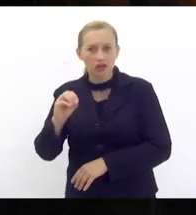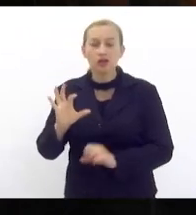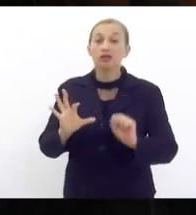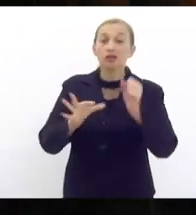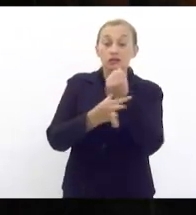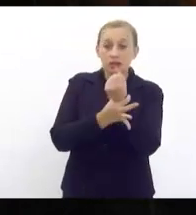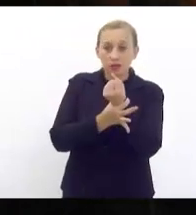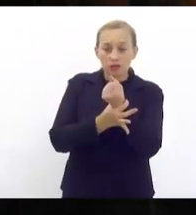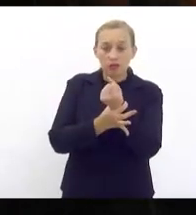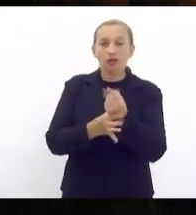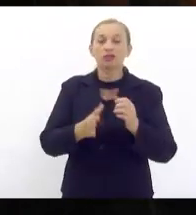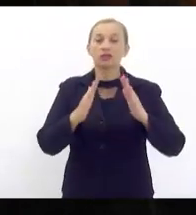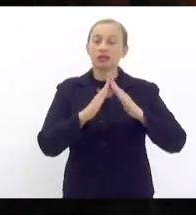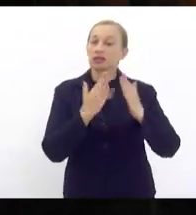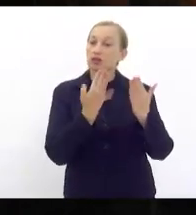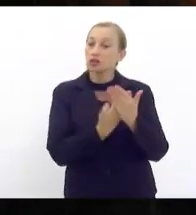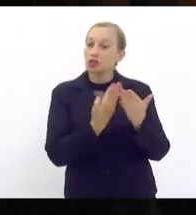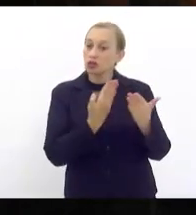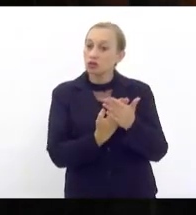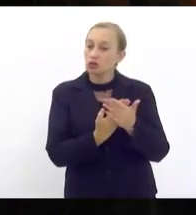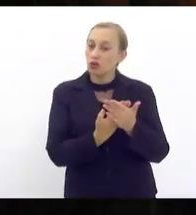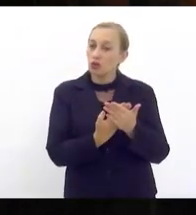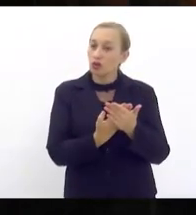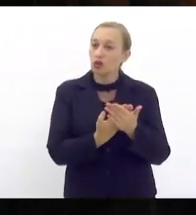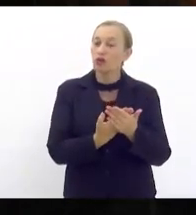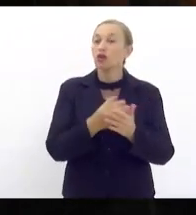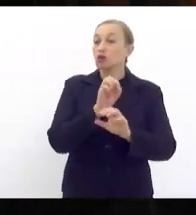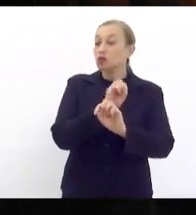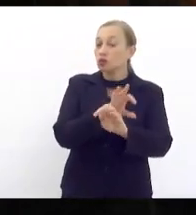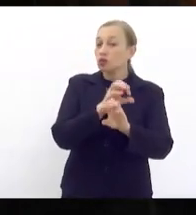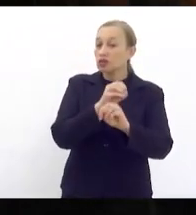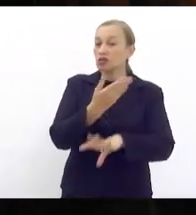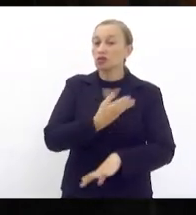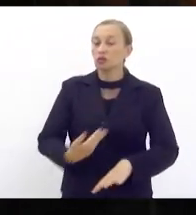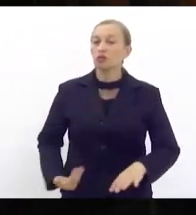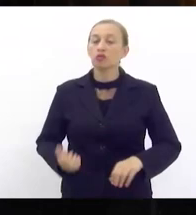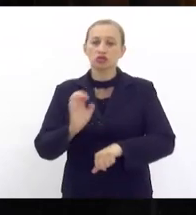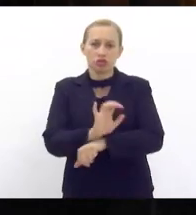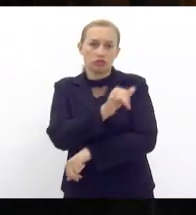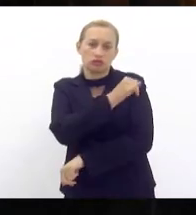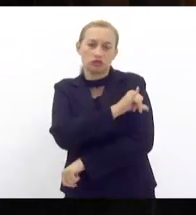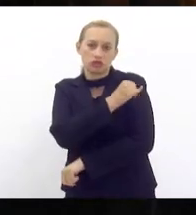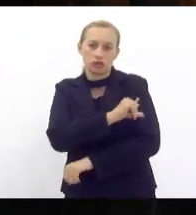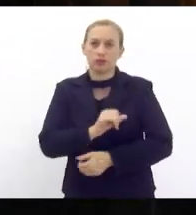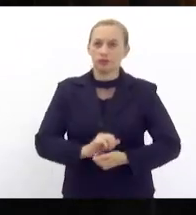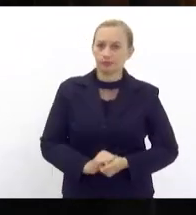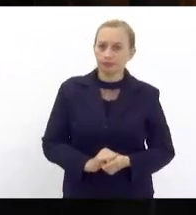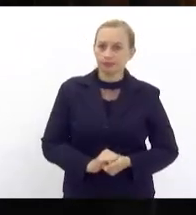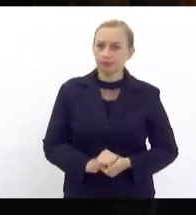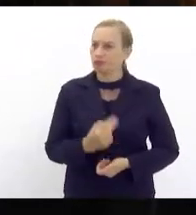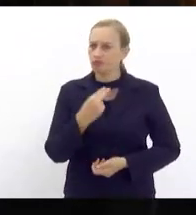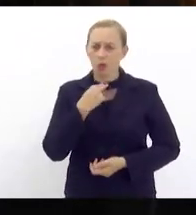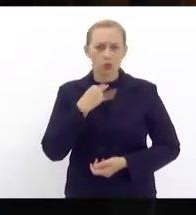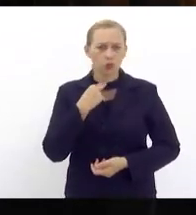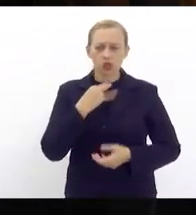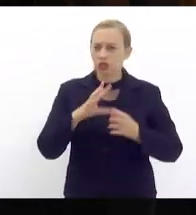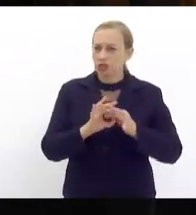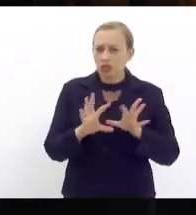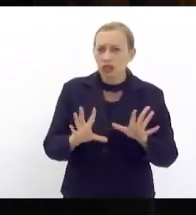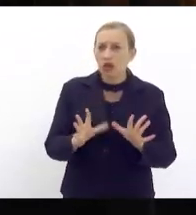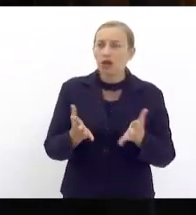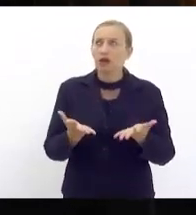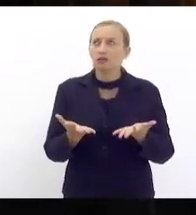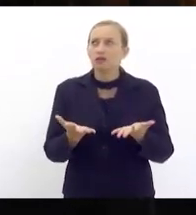segurança das escolas da rede do ensino Público do Estado do Rio de Janeiro eu não poderia deixar